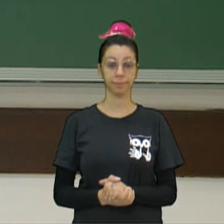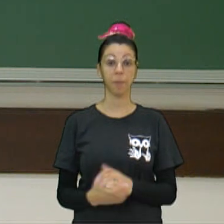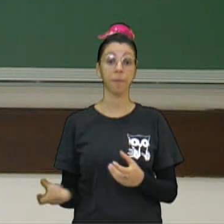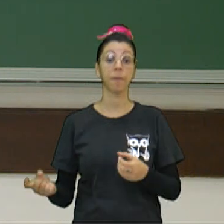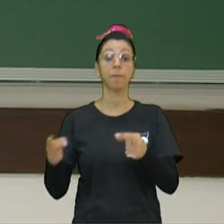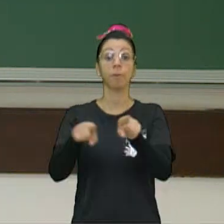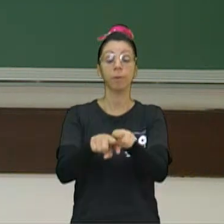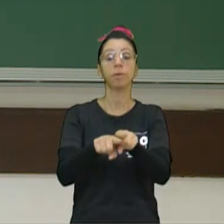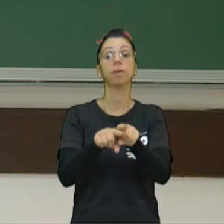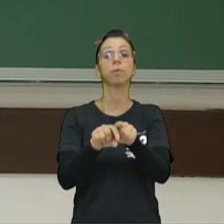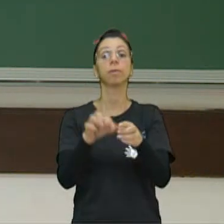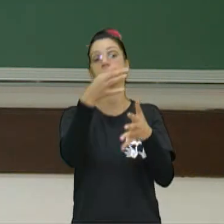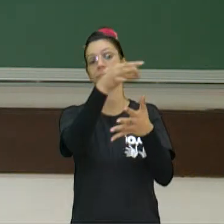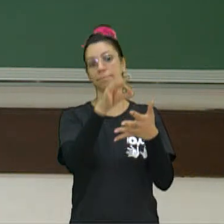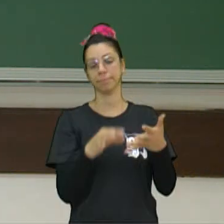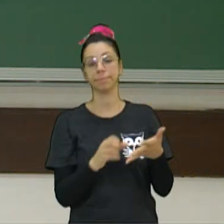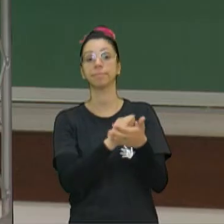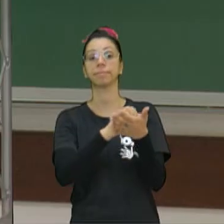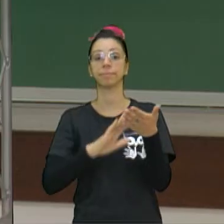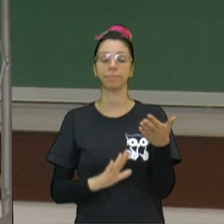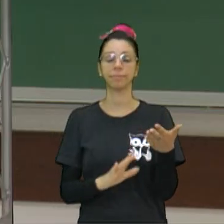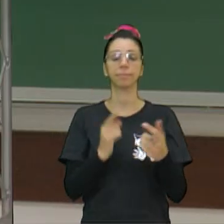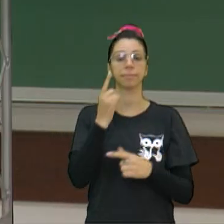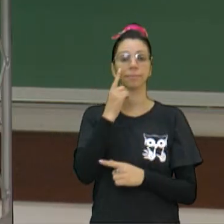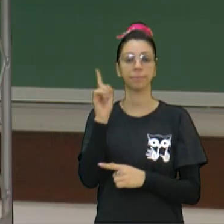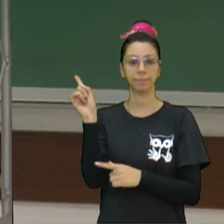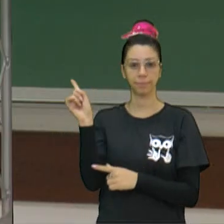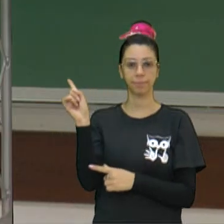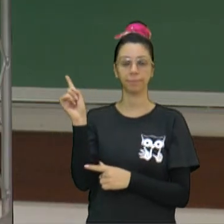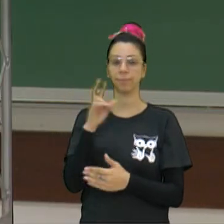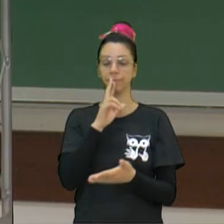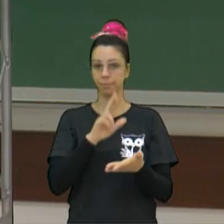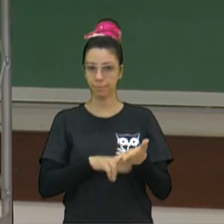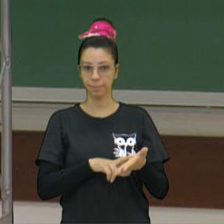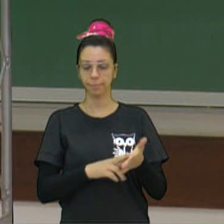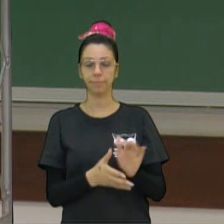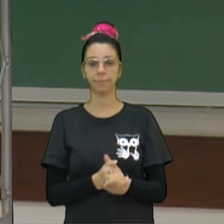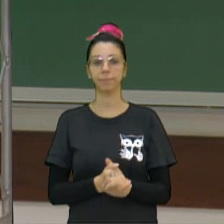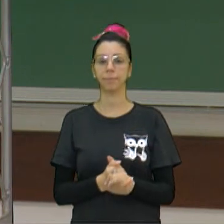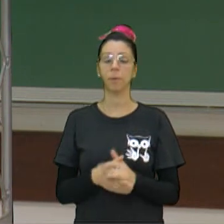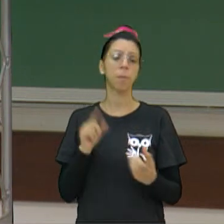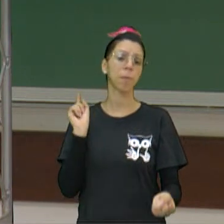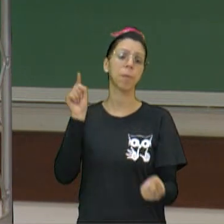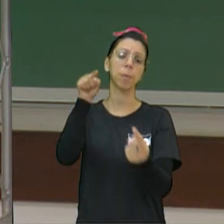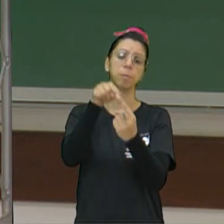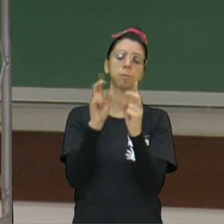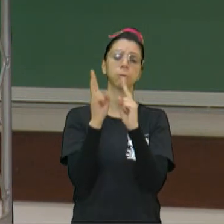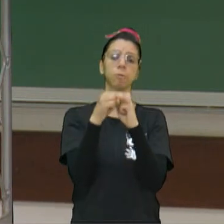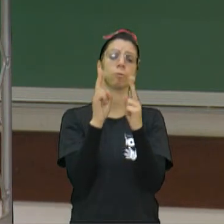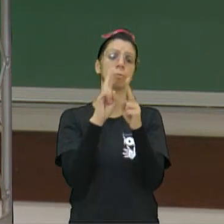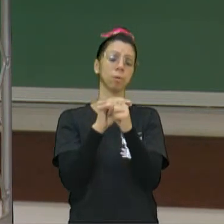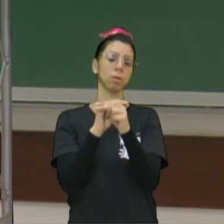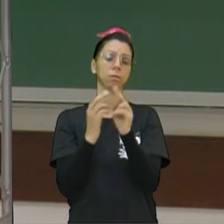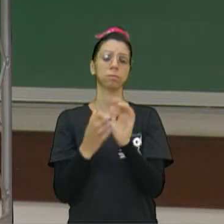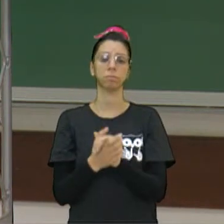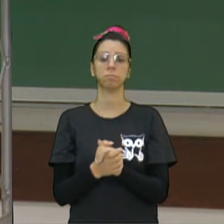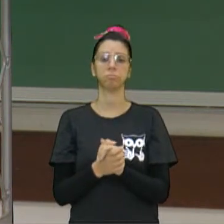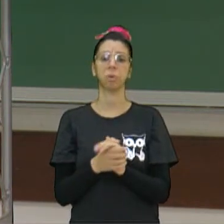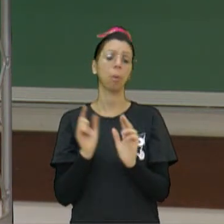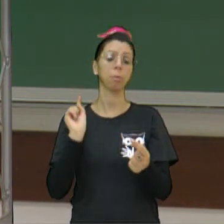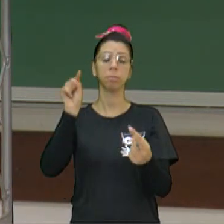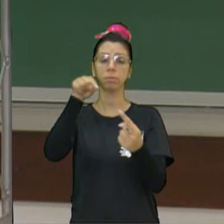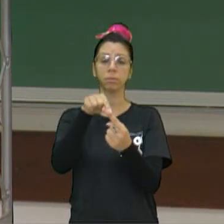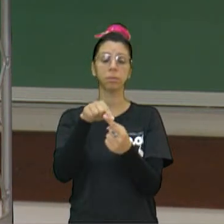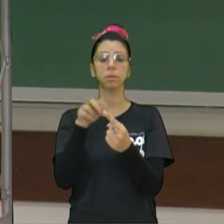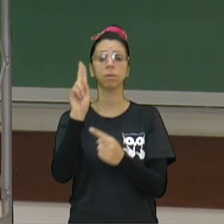Voltando então, pessoal, com a correção da atividade que tinha ficado aqui para vocês, que era o quê? Os fins do método Pilates. Então, quais fins que